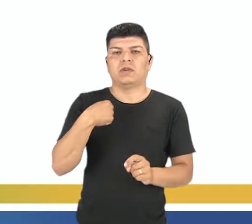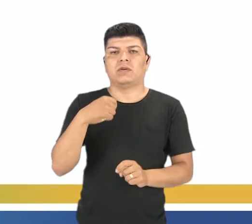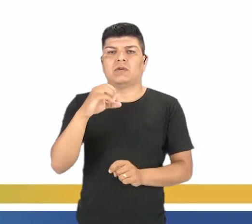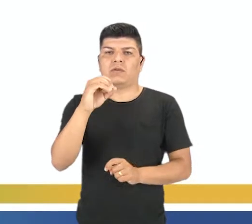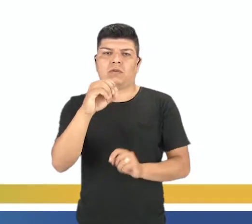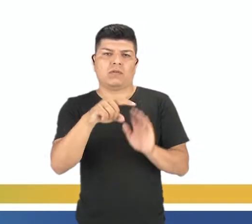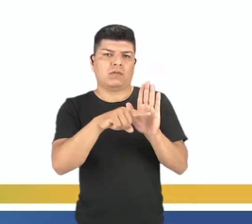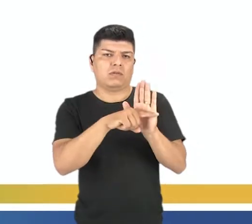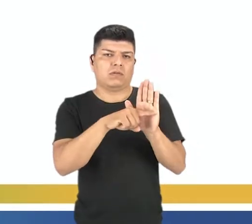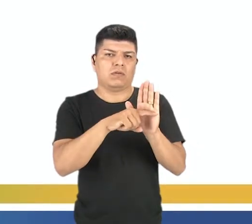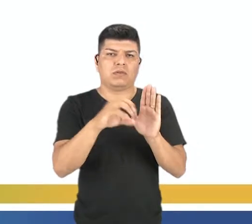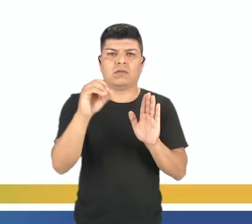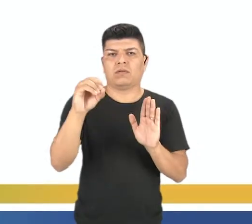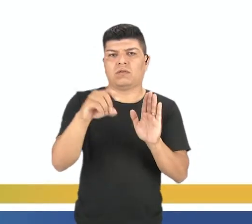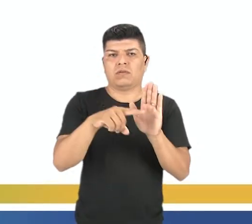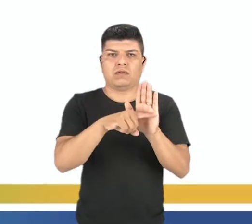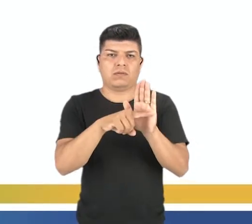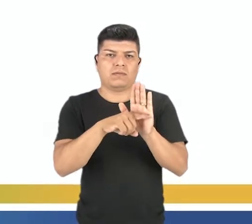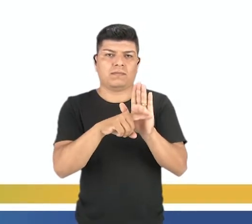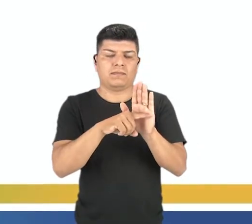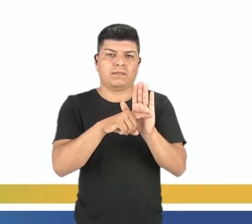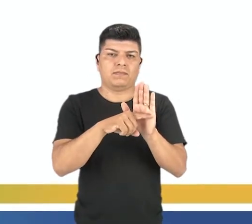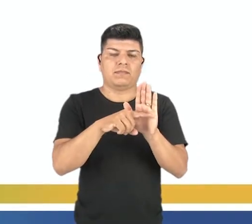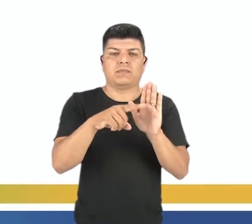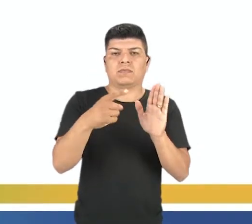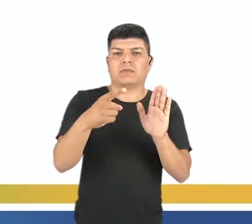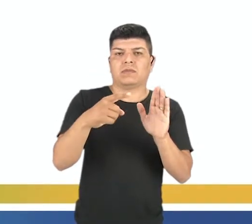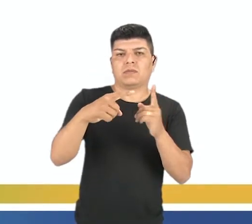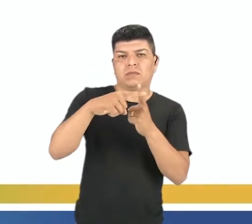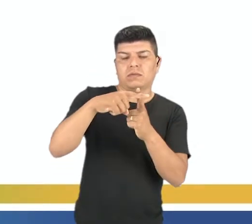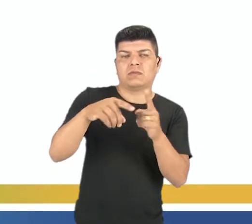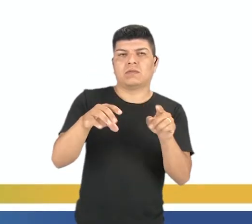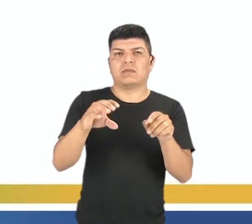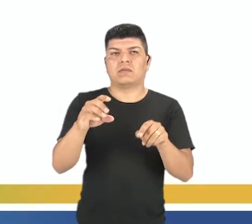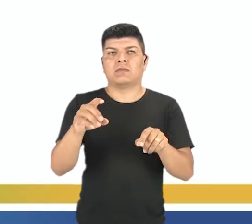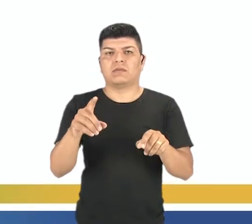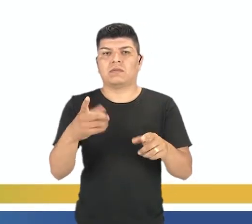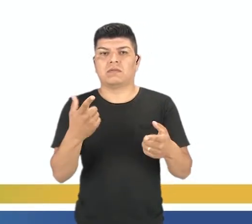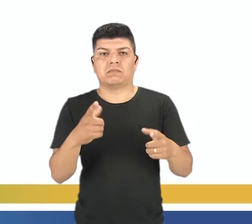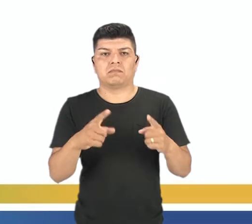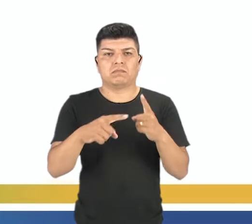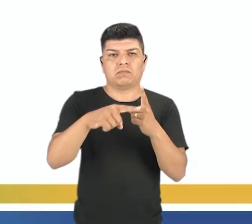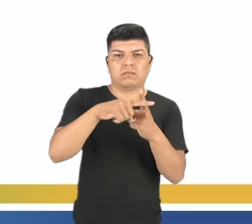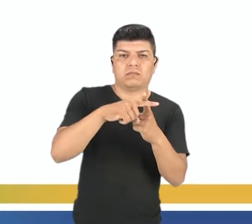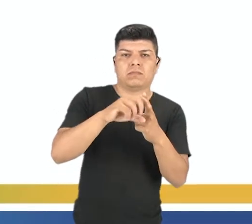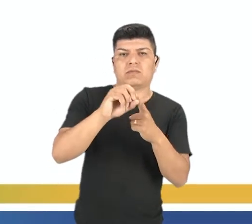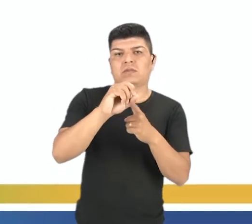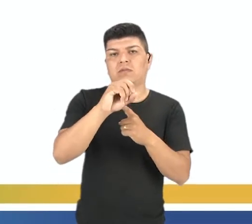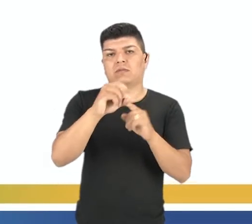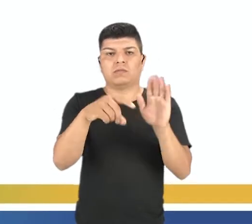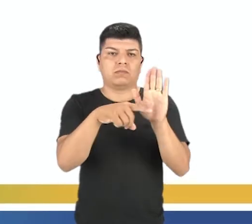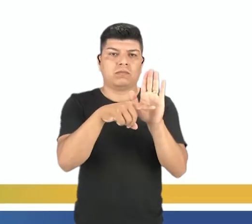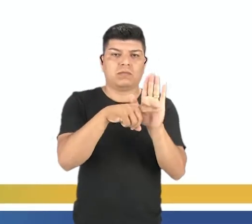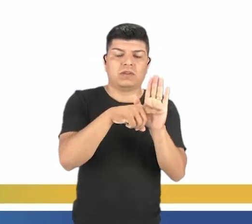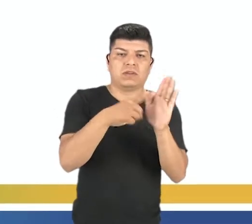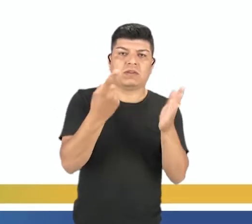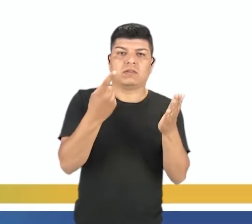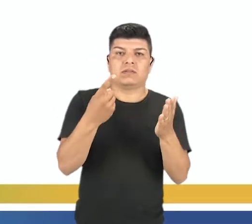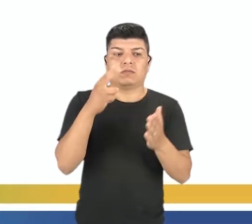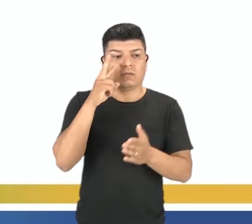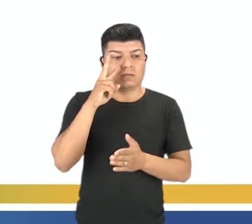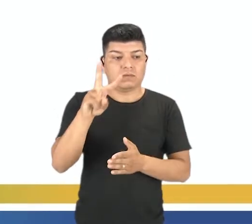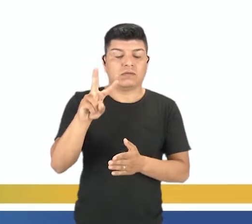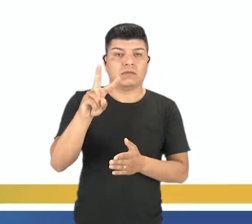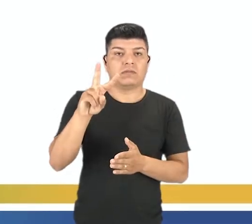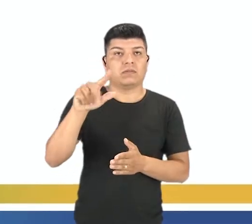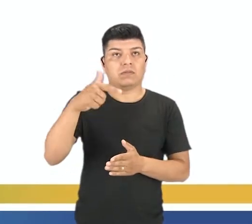sou O negativo, O positivo. Essa questão da positividade menos ou mais é o fator RH que a gente vai ver